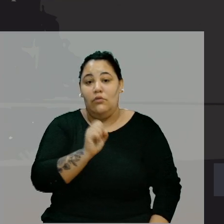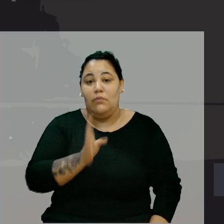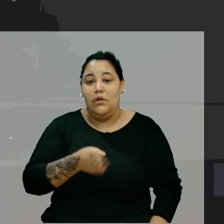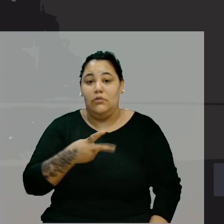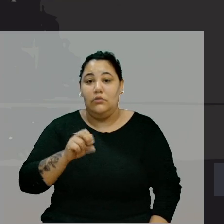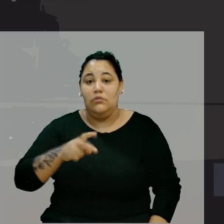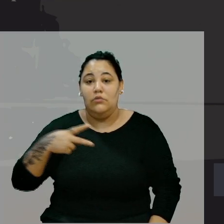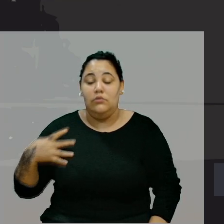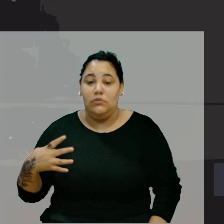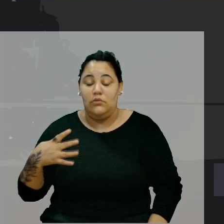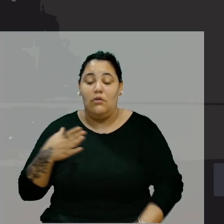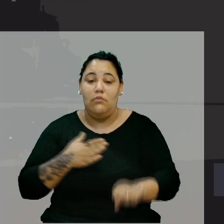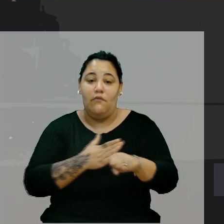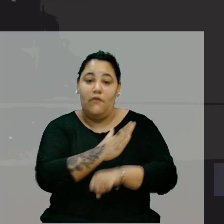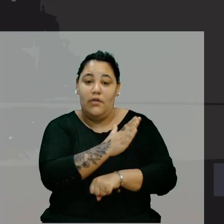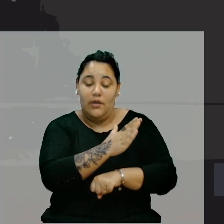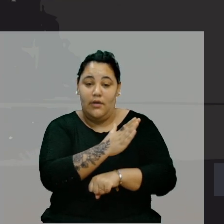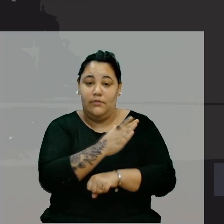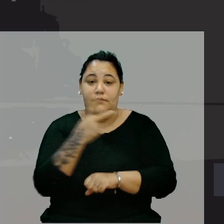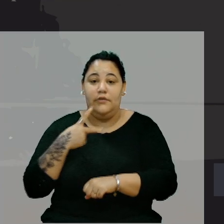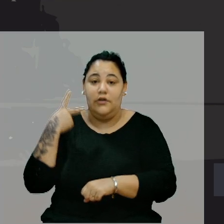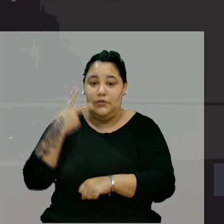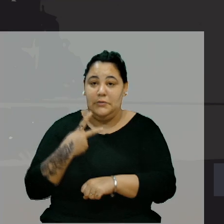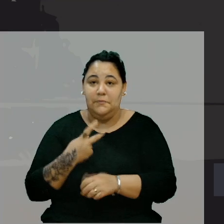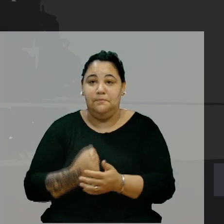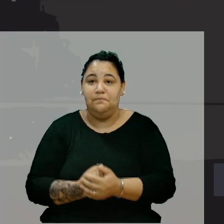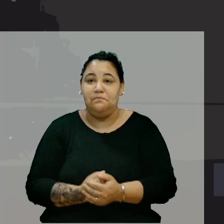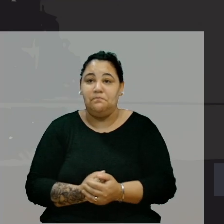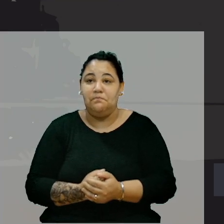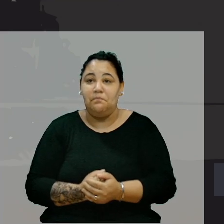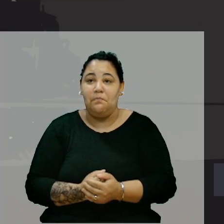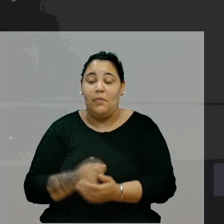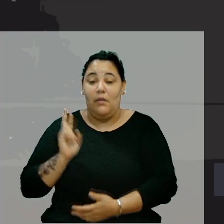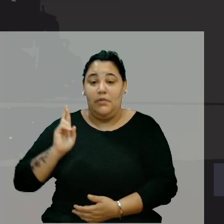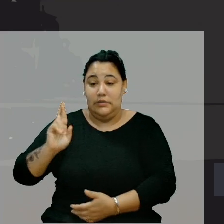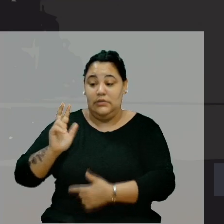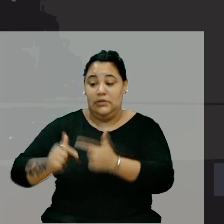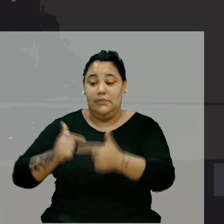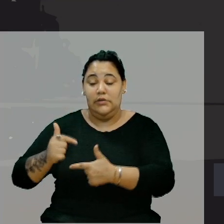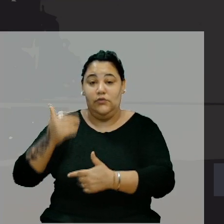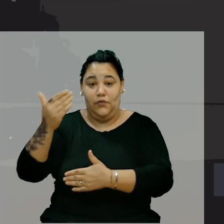138/2024 foi aprovado por unanimidade, com representação da